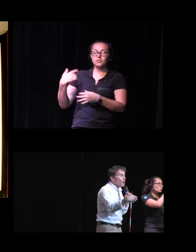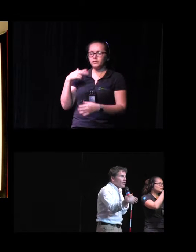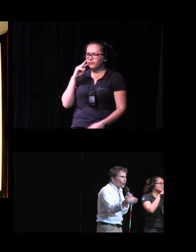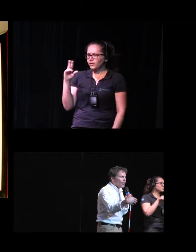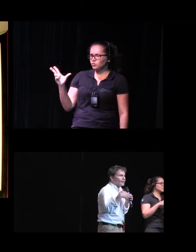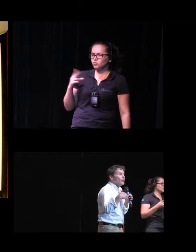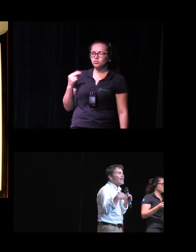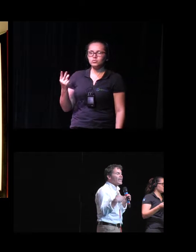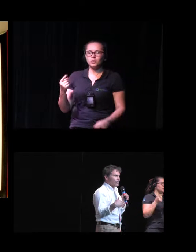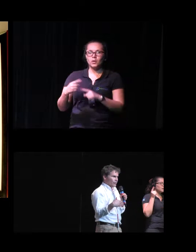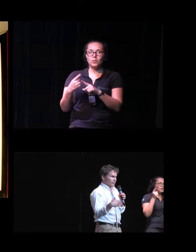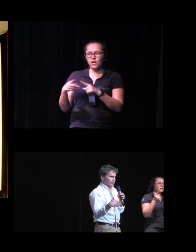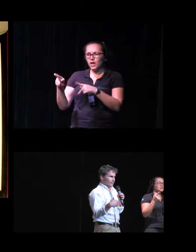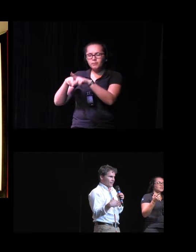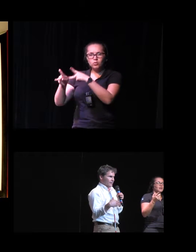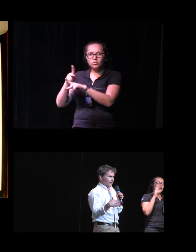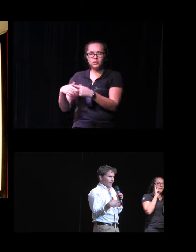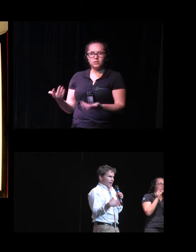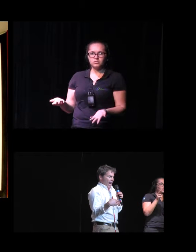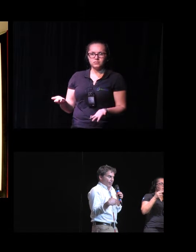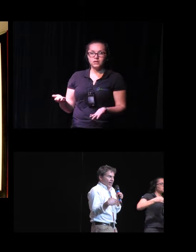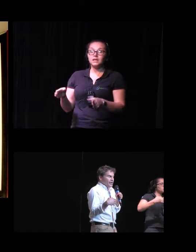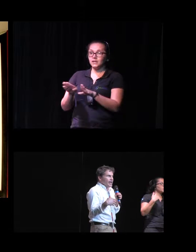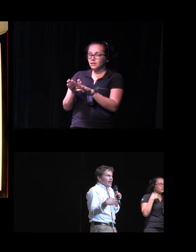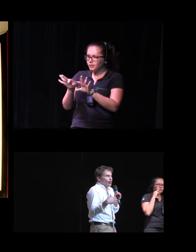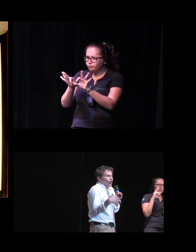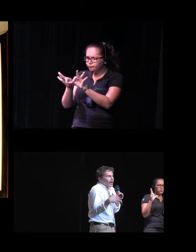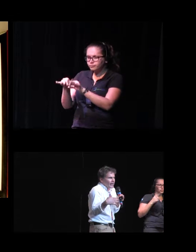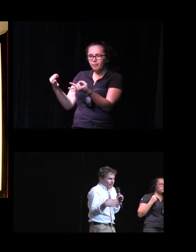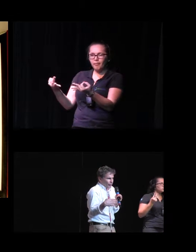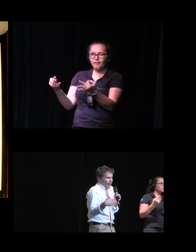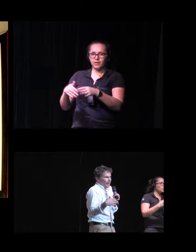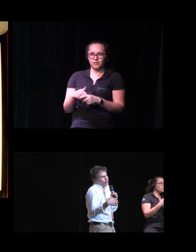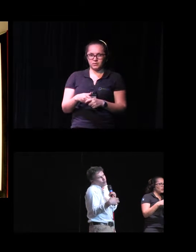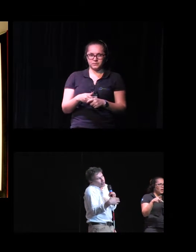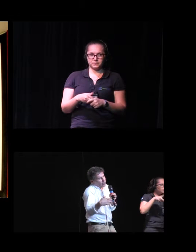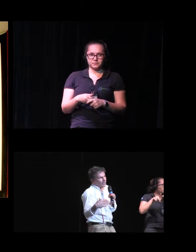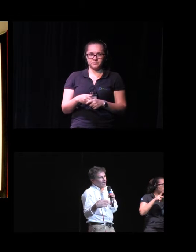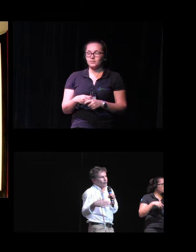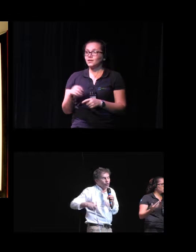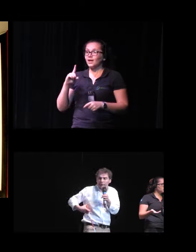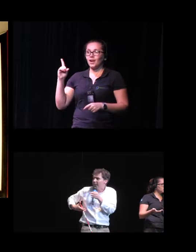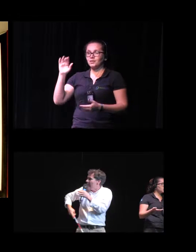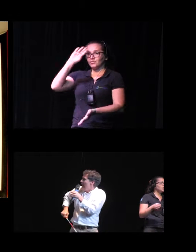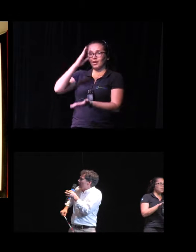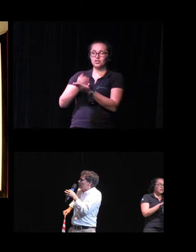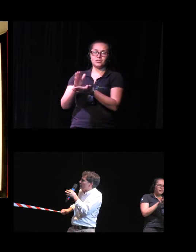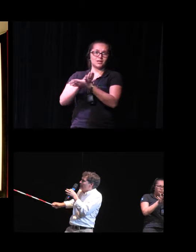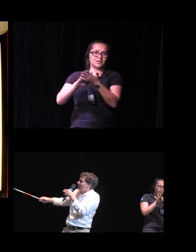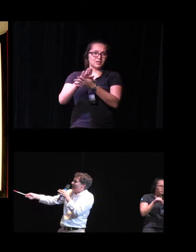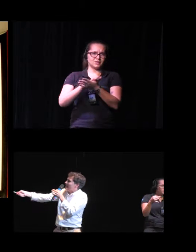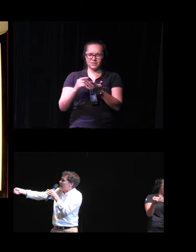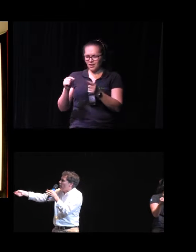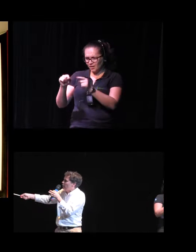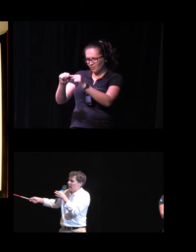susto quando se fala que é público e que é bem feito. Em Medellín não